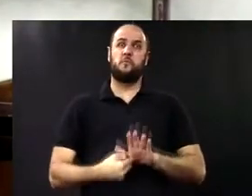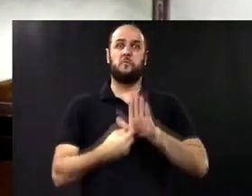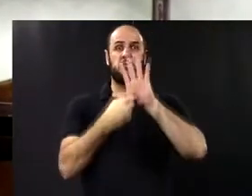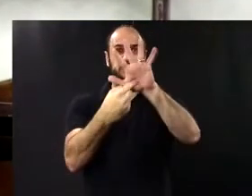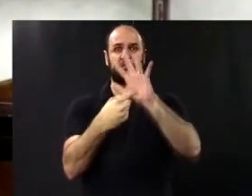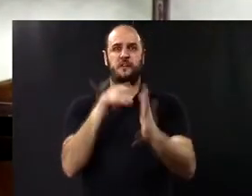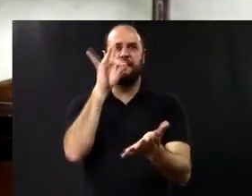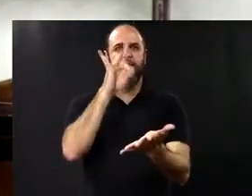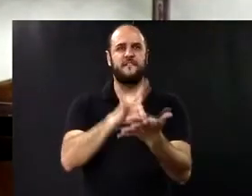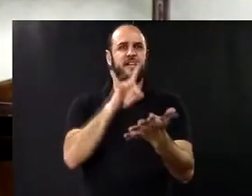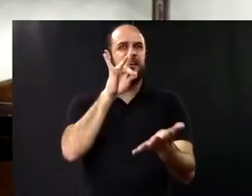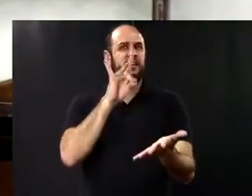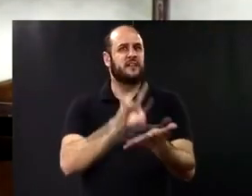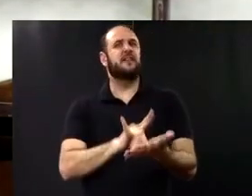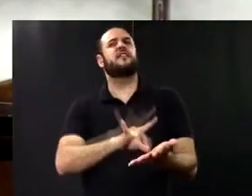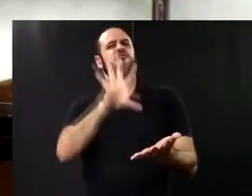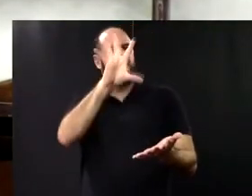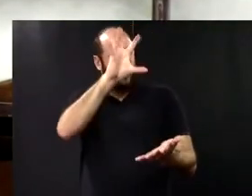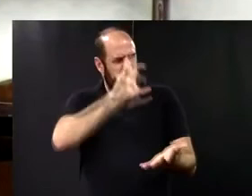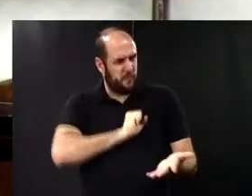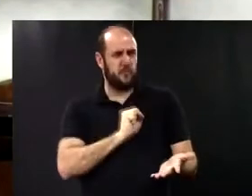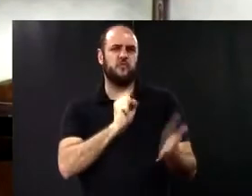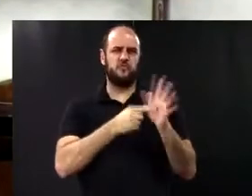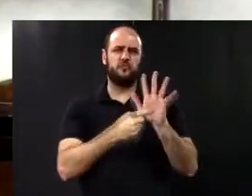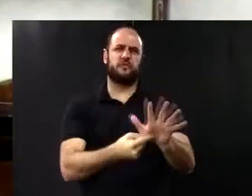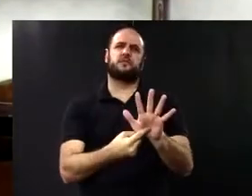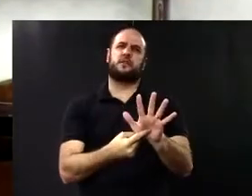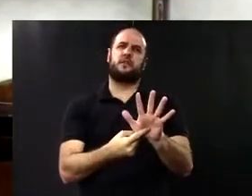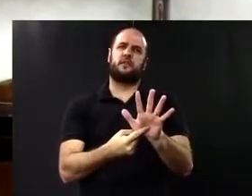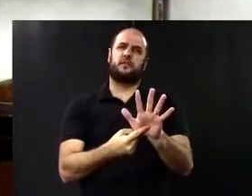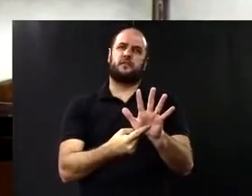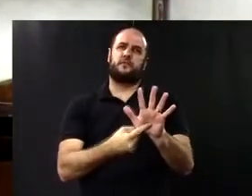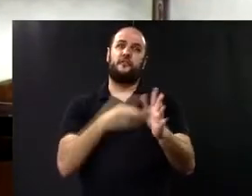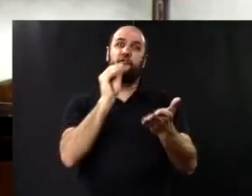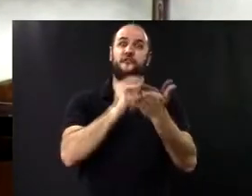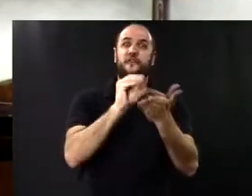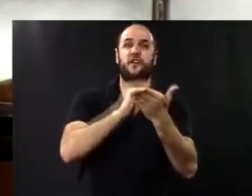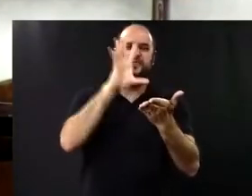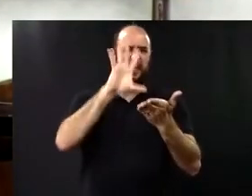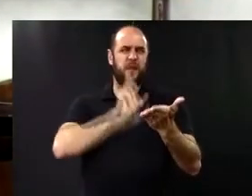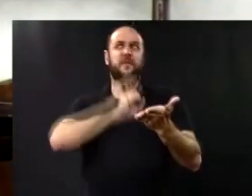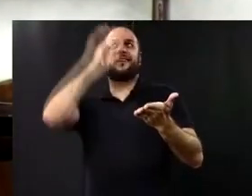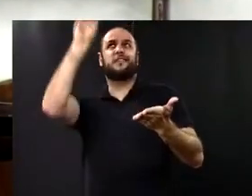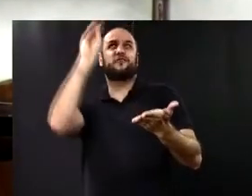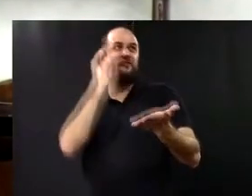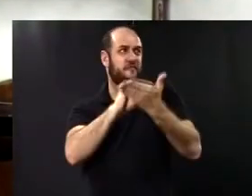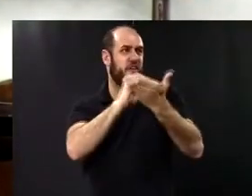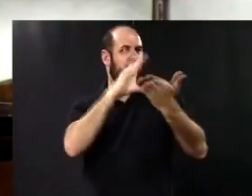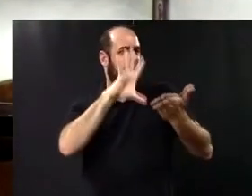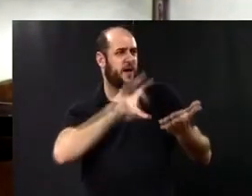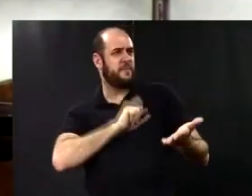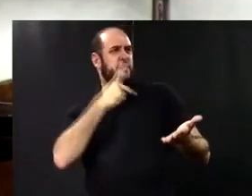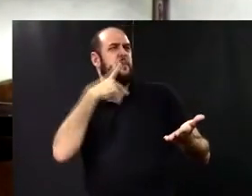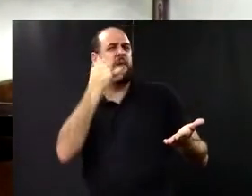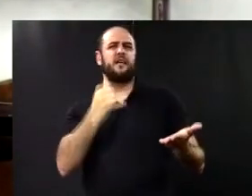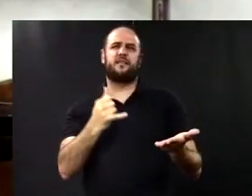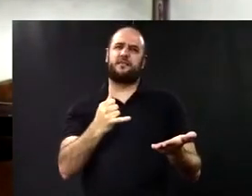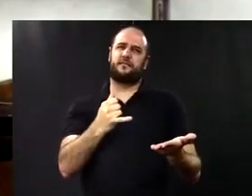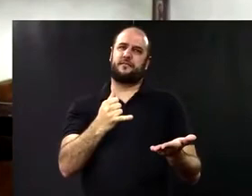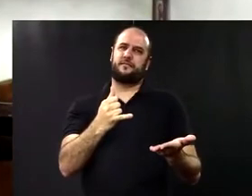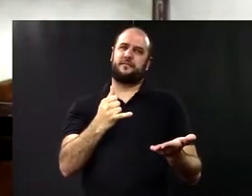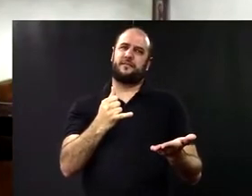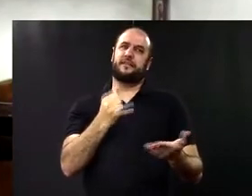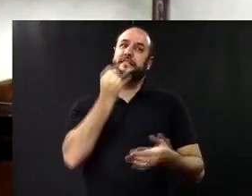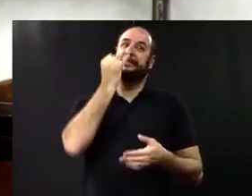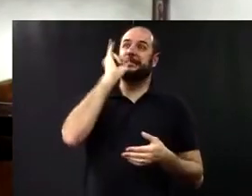nós não amamos nem a Deus, nem aos nossos pais, quando eles querem nos